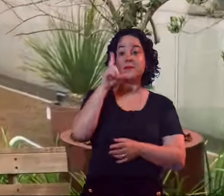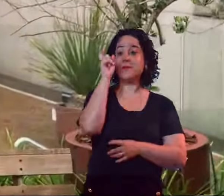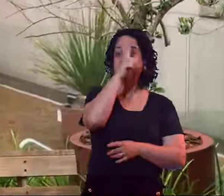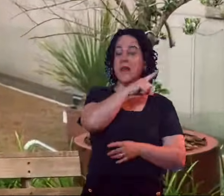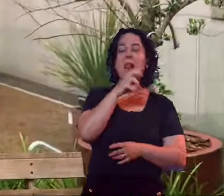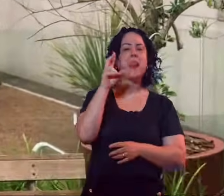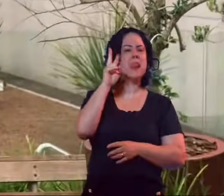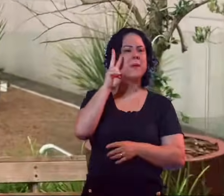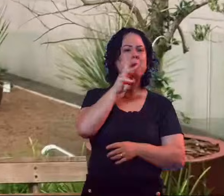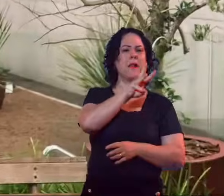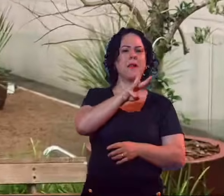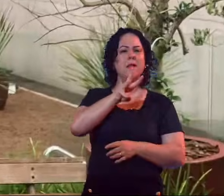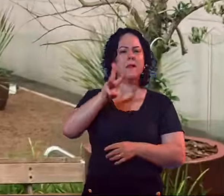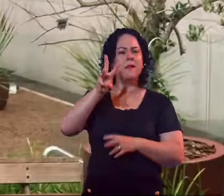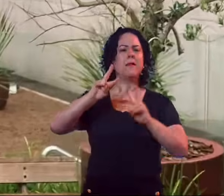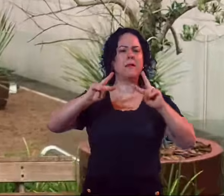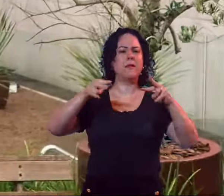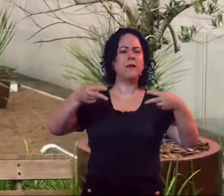link